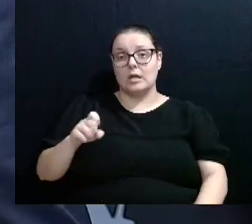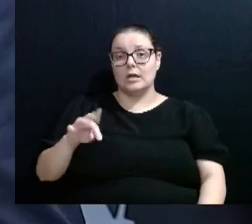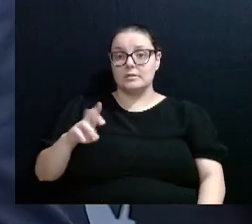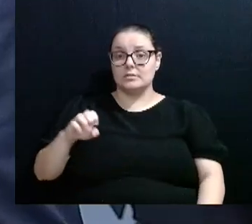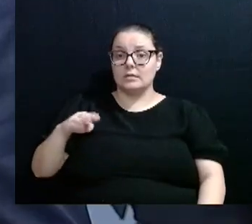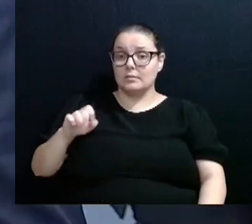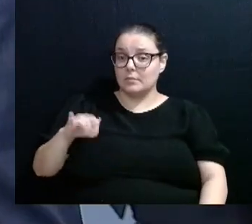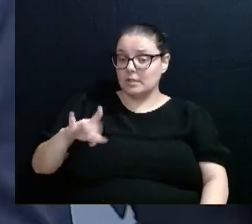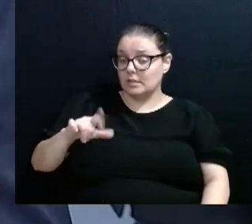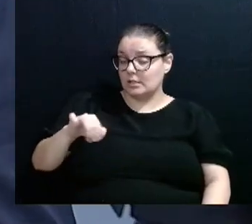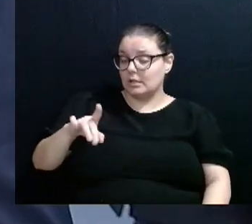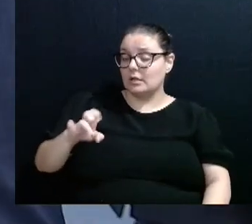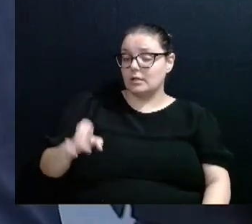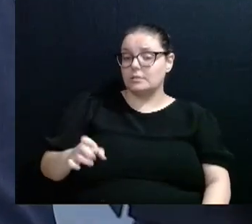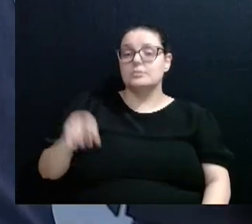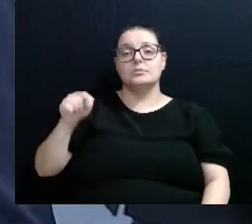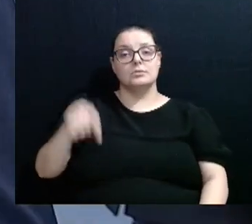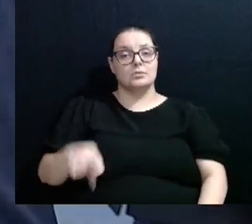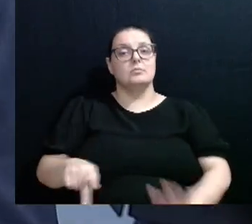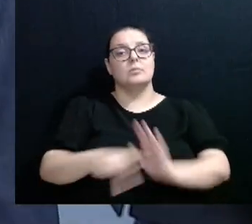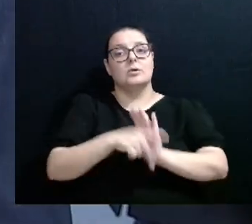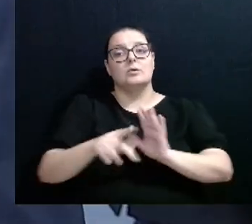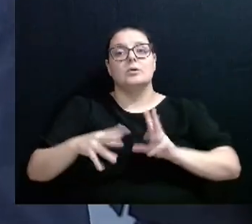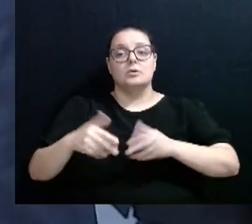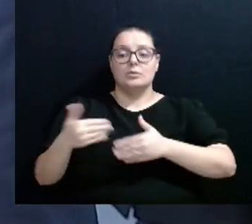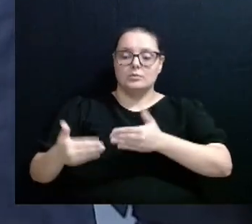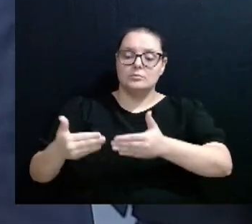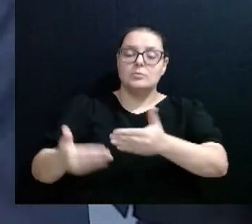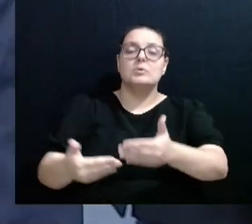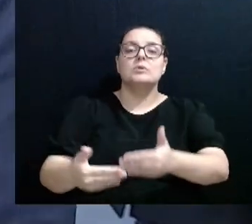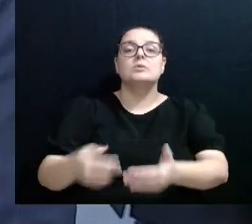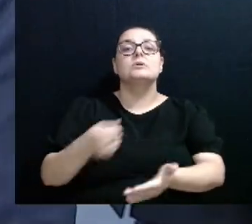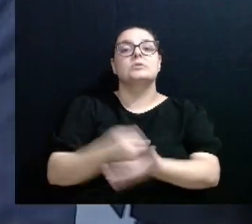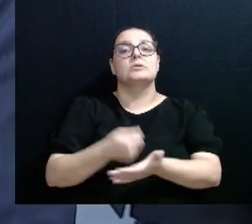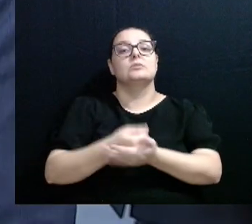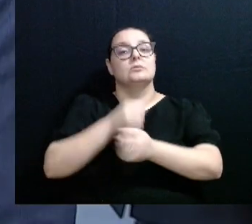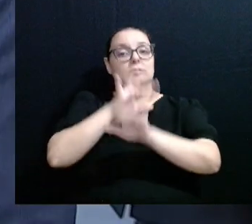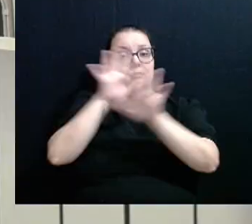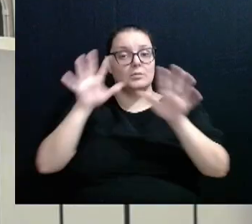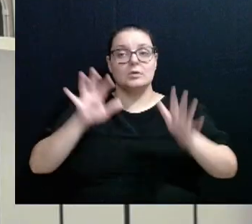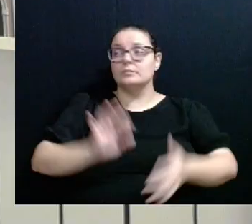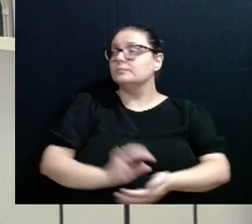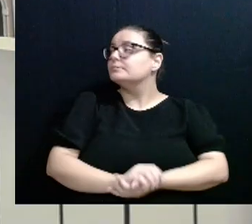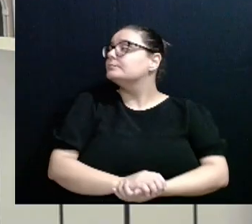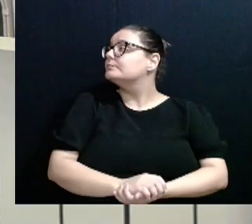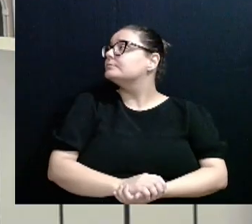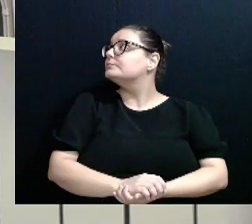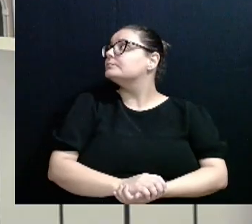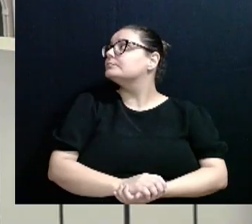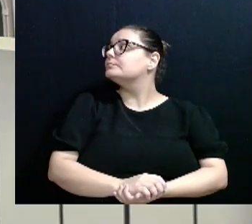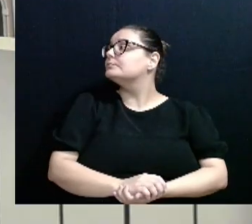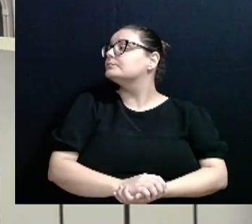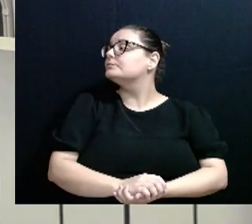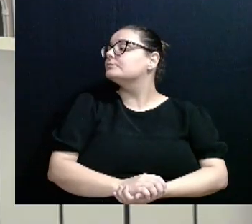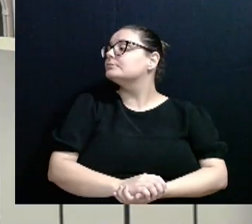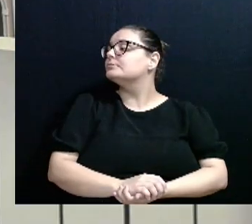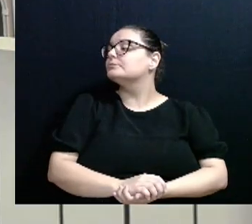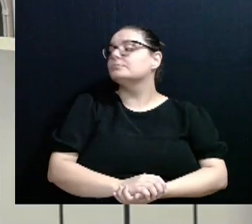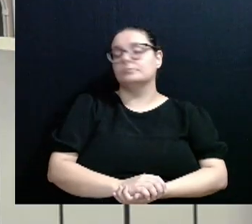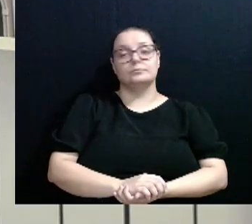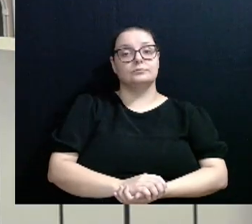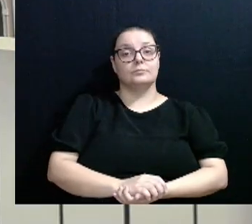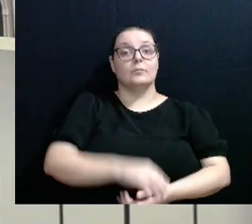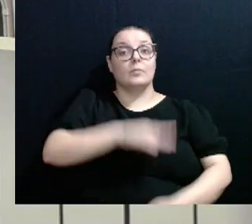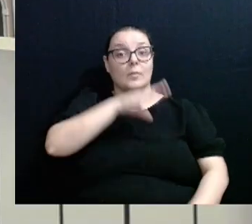acaba fazendo parte de todo esse processo que exige transparência. Adolescentes que